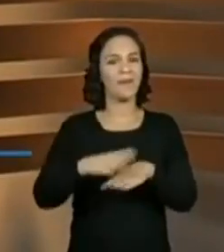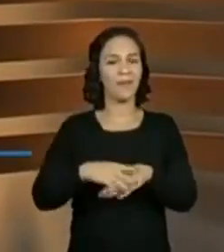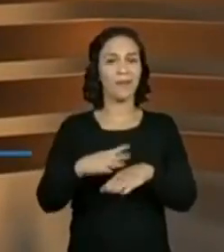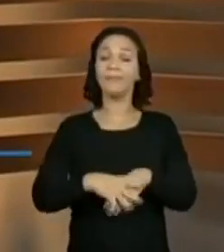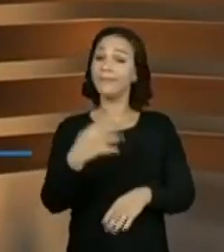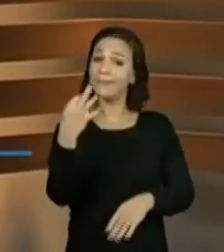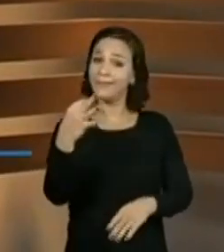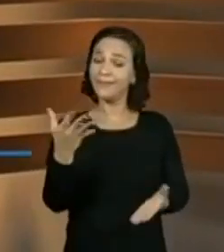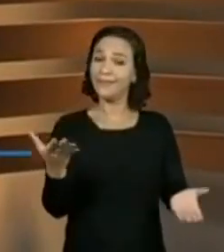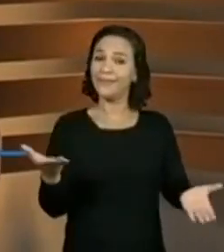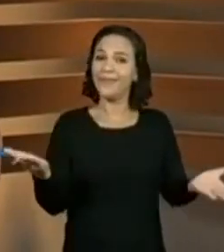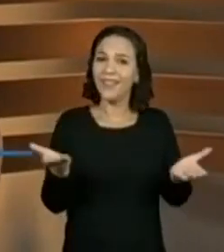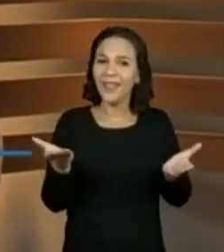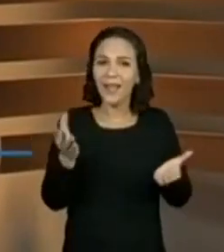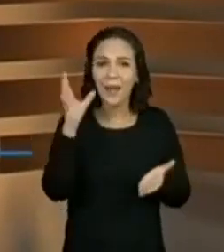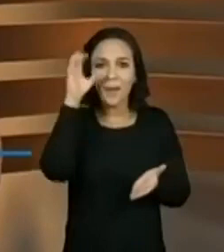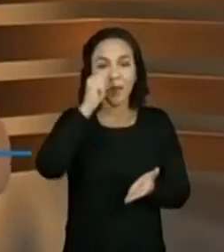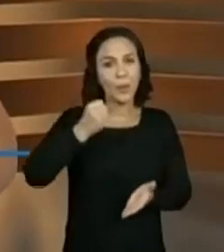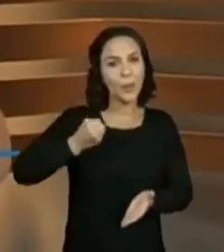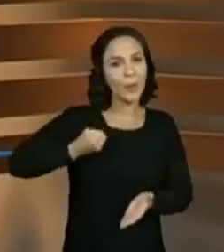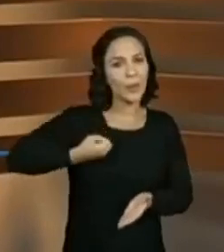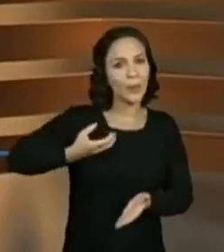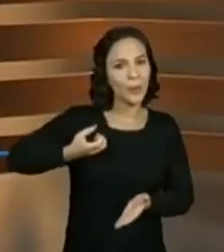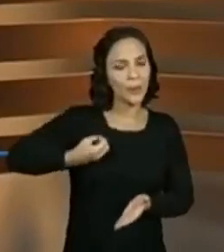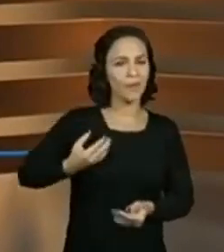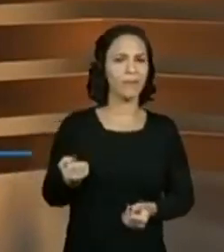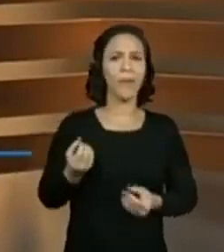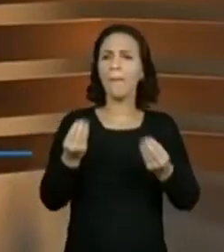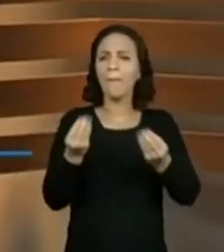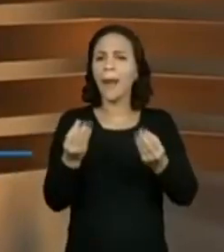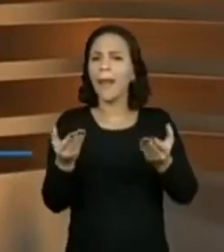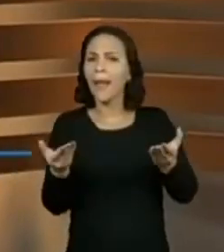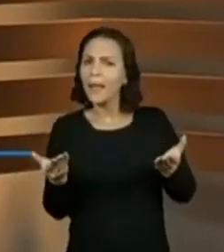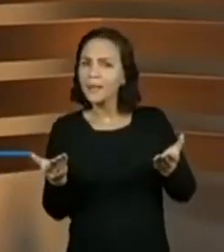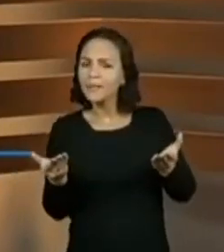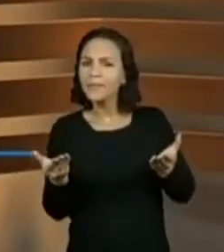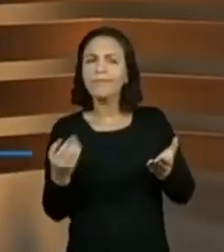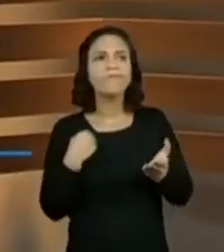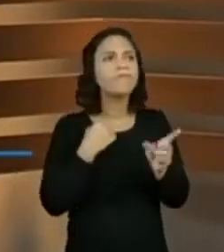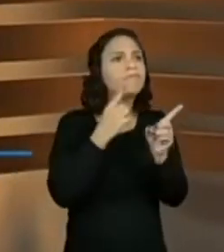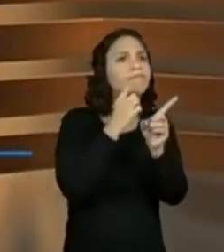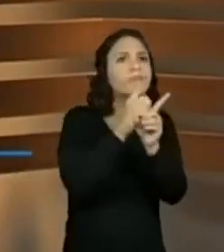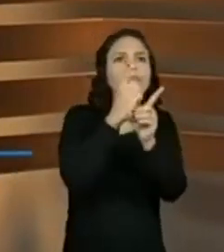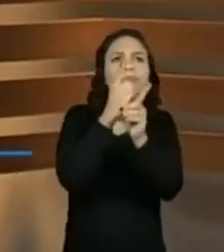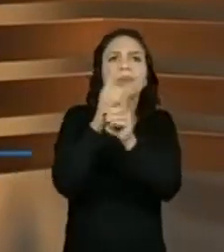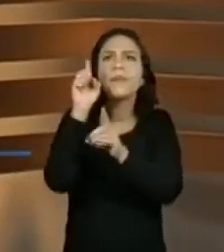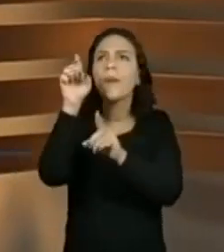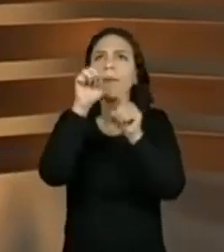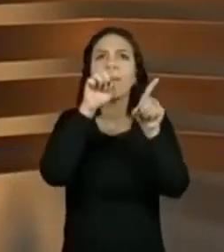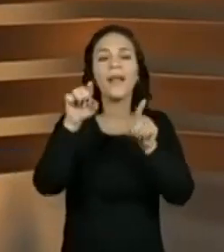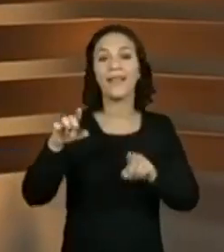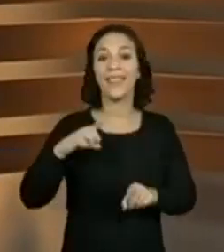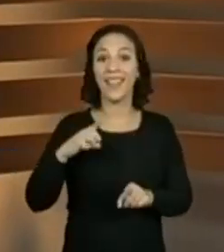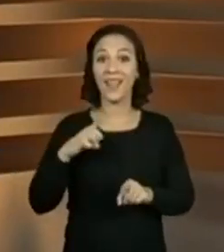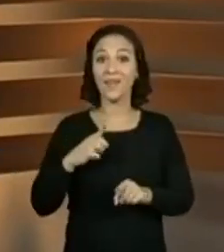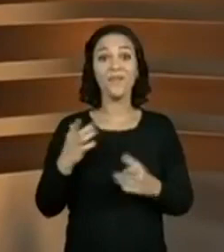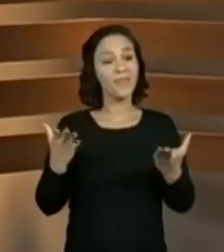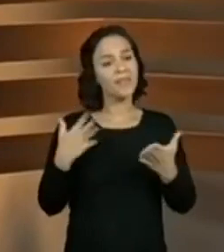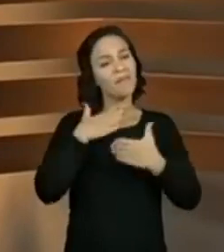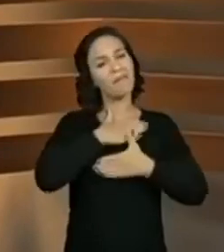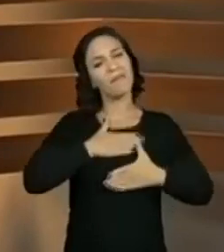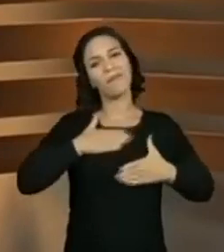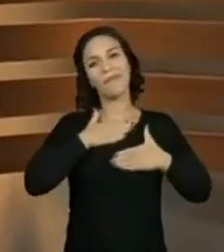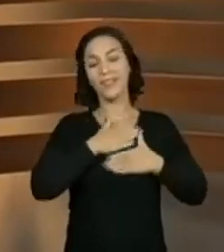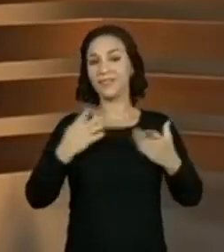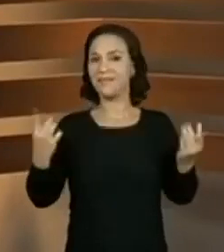nós vamos aprender um pouquinho sobre os números, para que eles servem, onde os encontramos. E para esta aula eu tenho aqui o prazer de ter